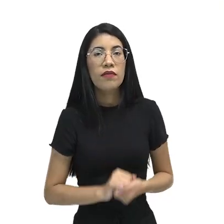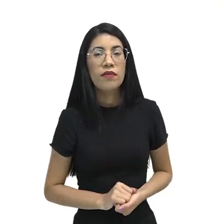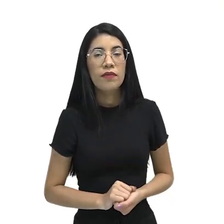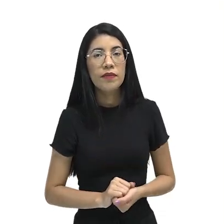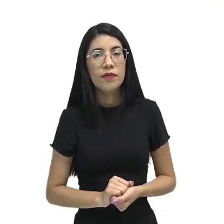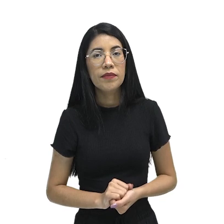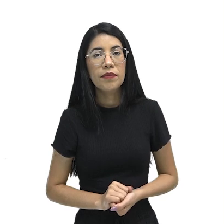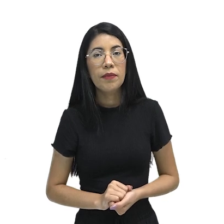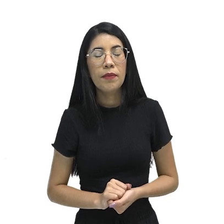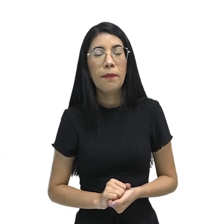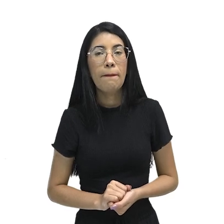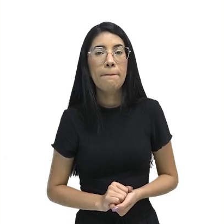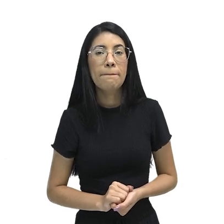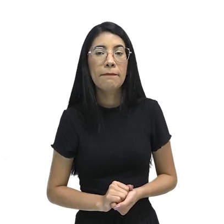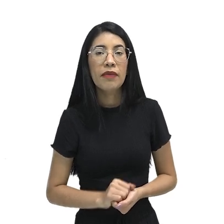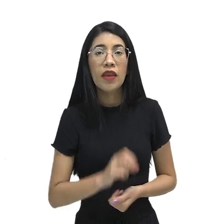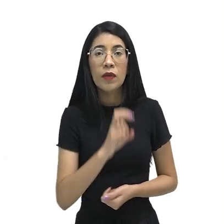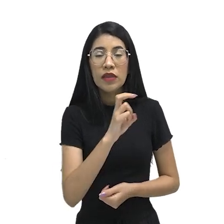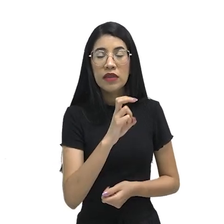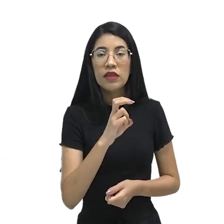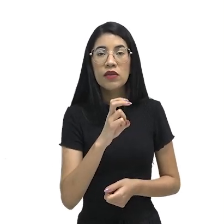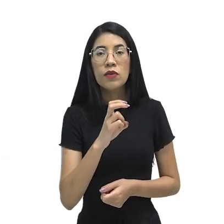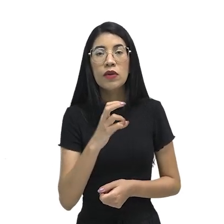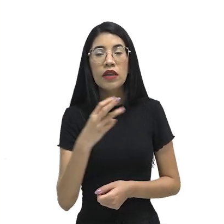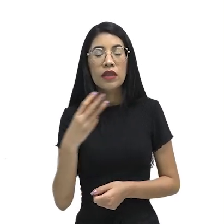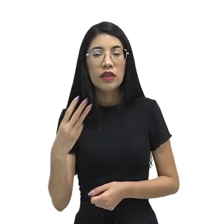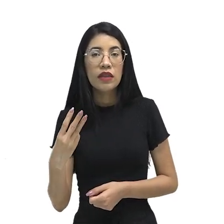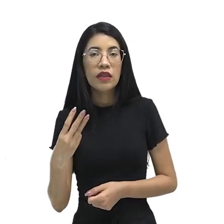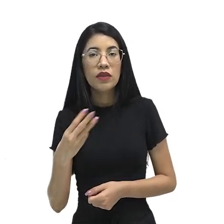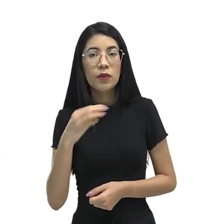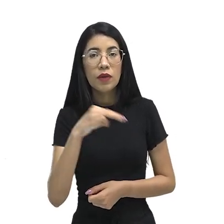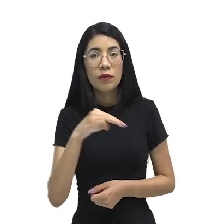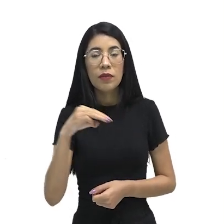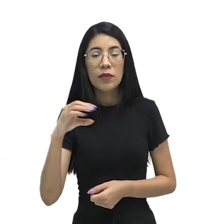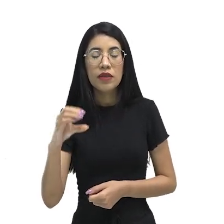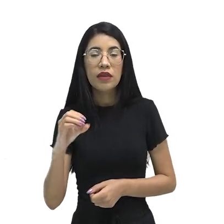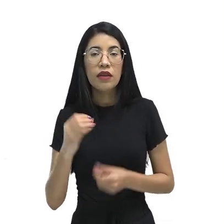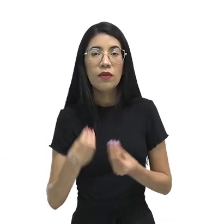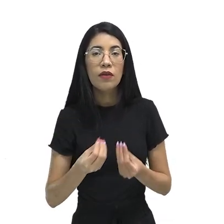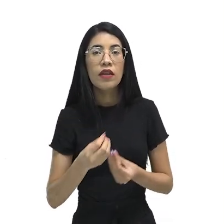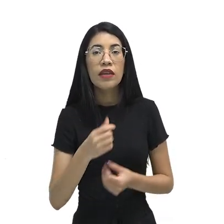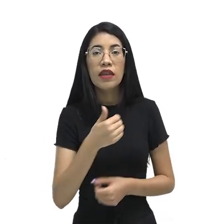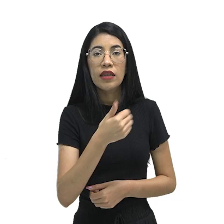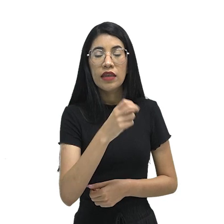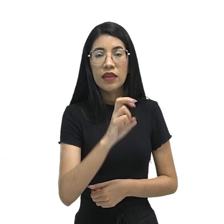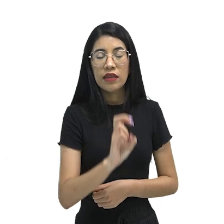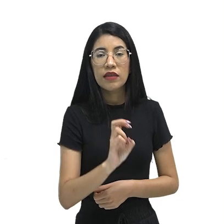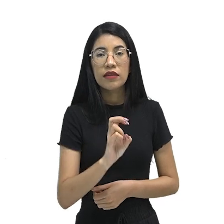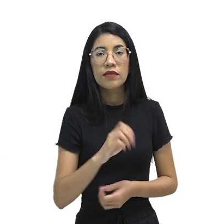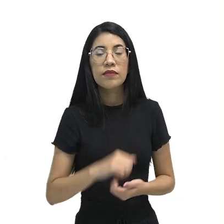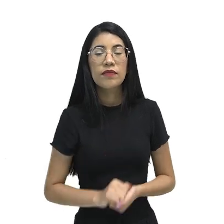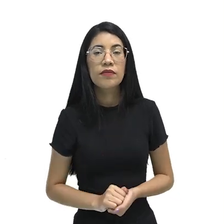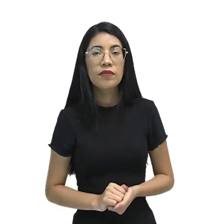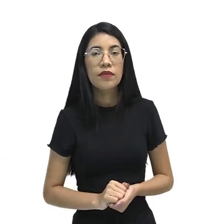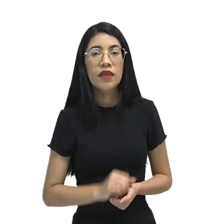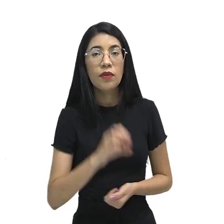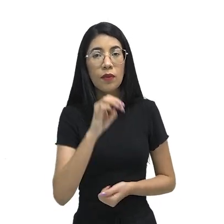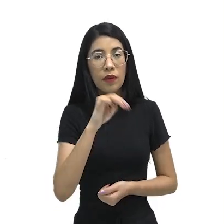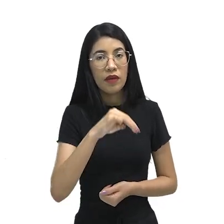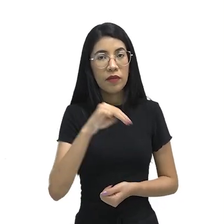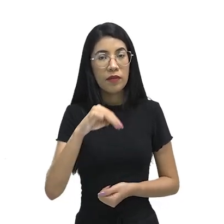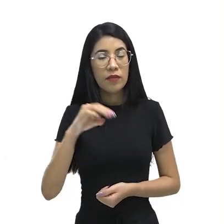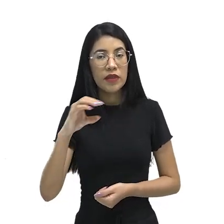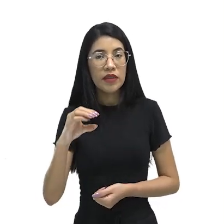lá. Então, entre 5 e 3, 5 vezes 3 é 15, ou seja, 15 é o